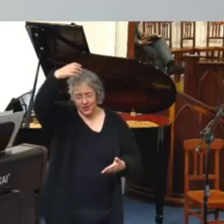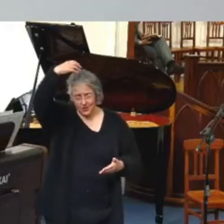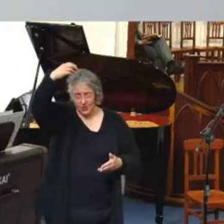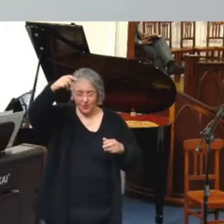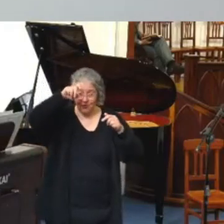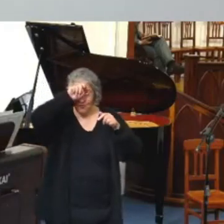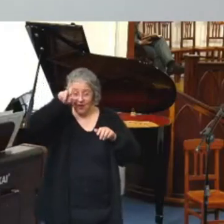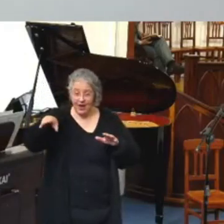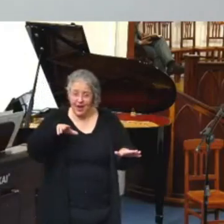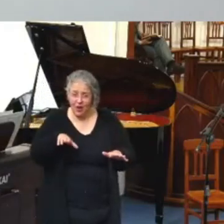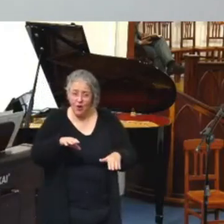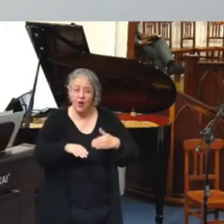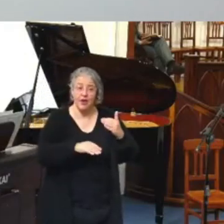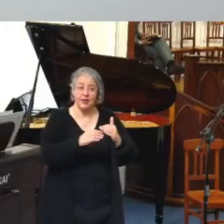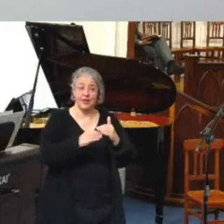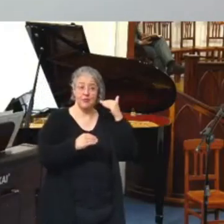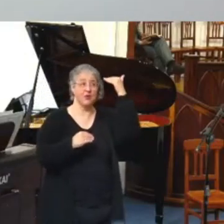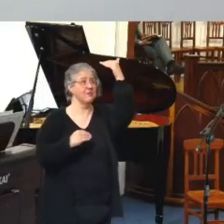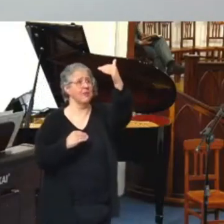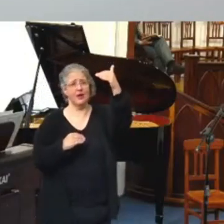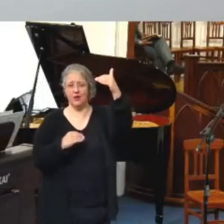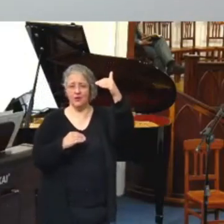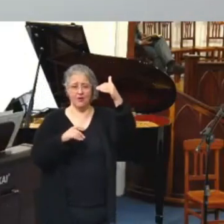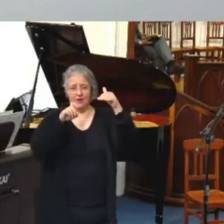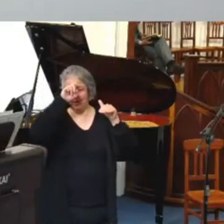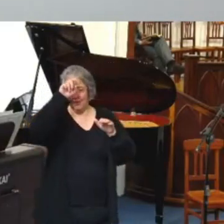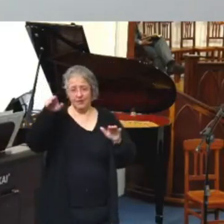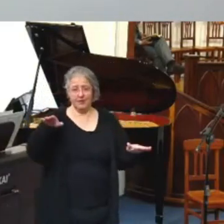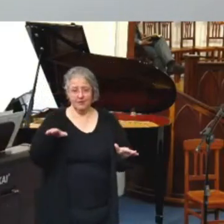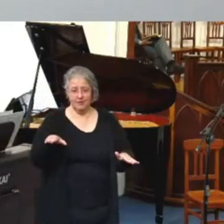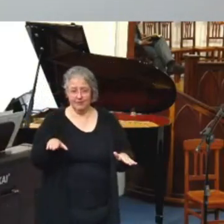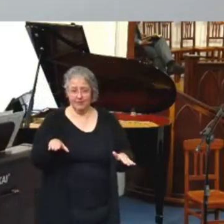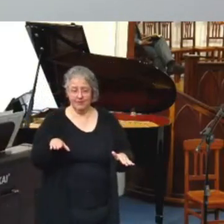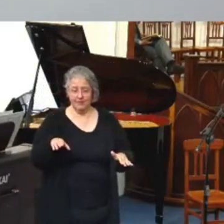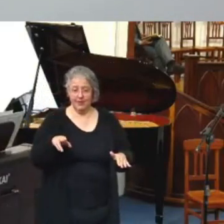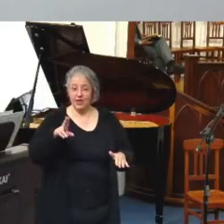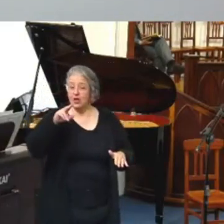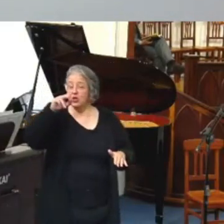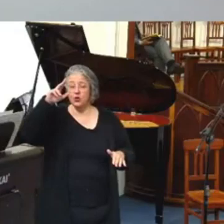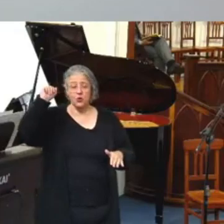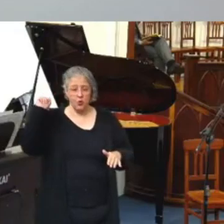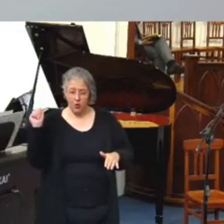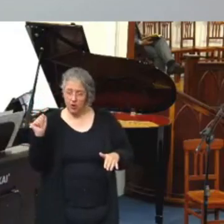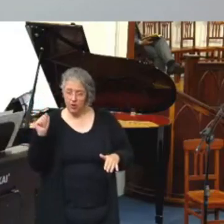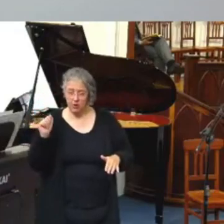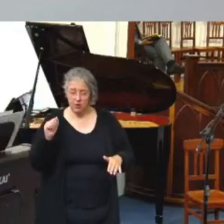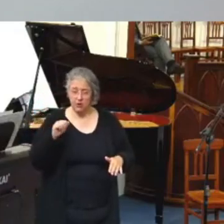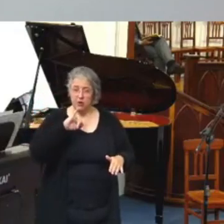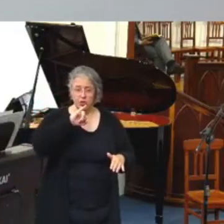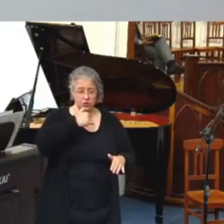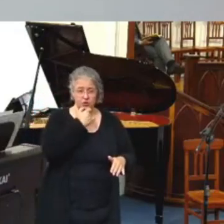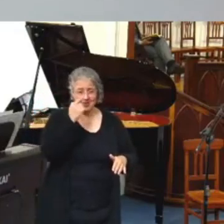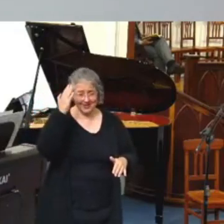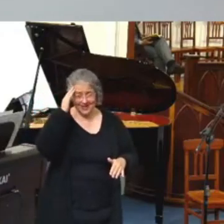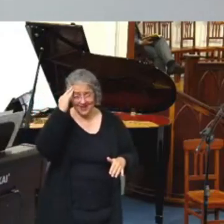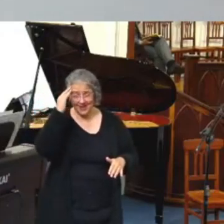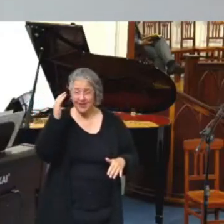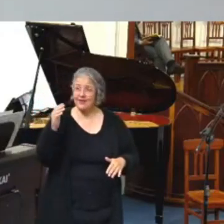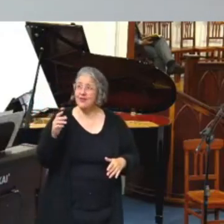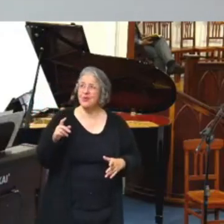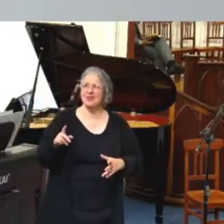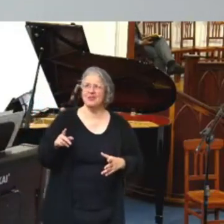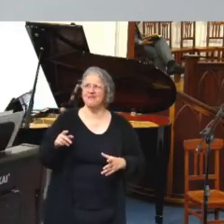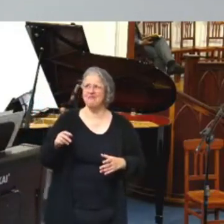ela vai dizer, não me chama de Noemi, chama de Mara, porque muito é amargo